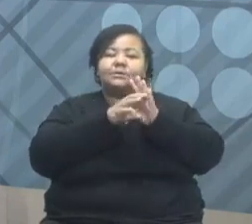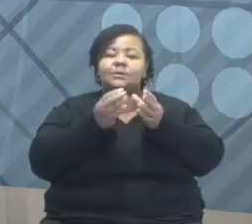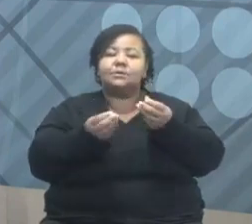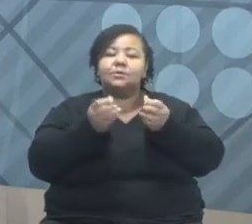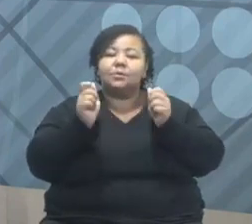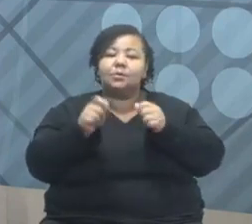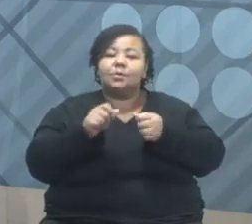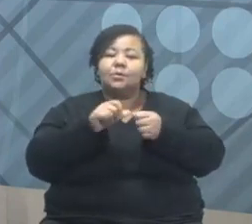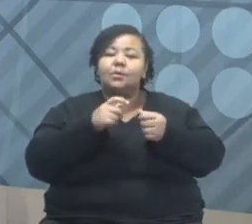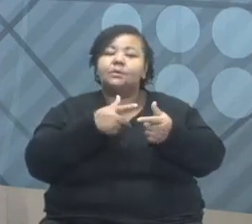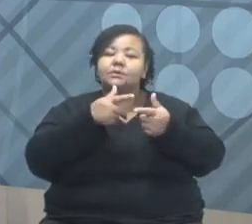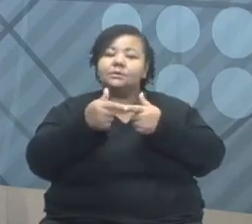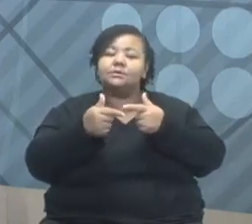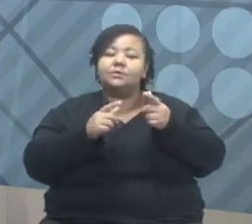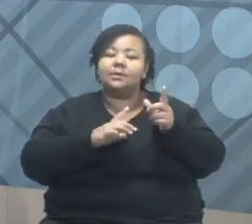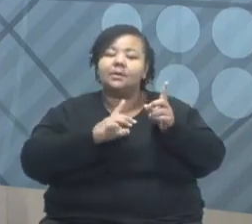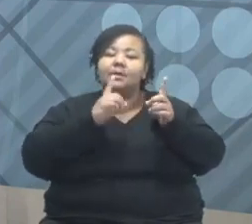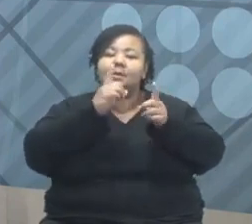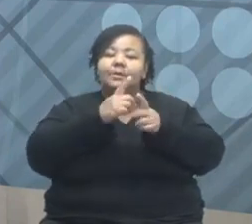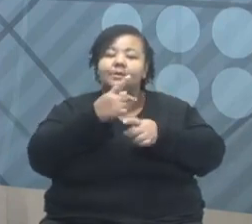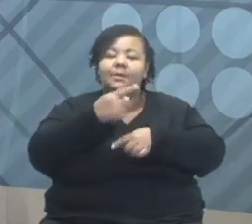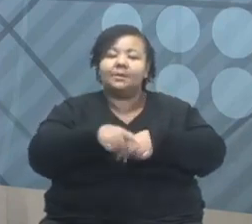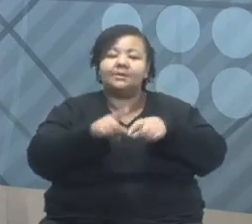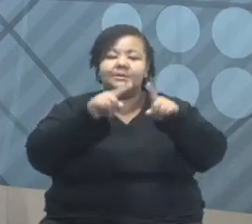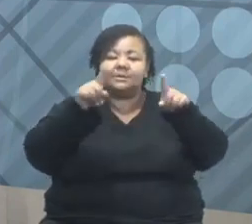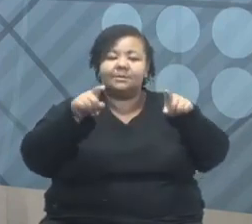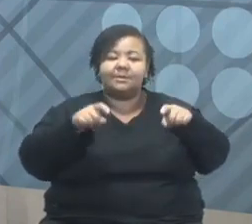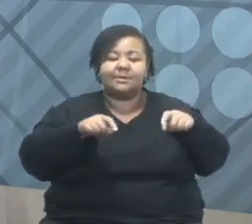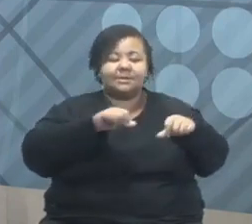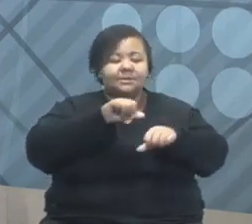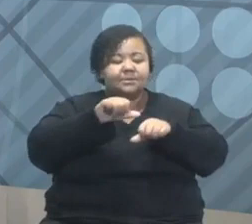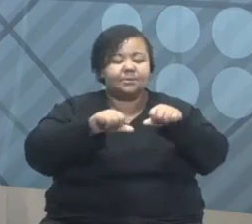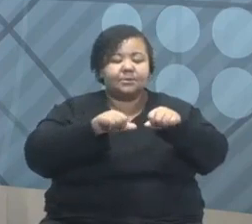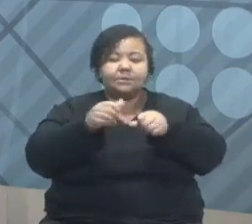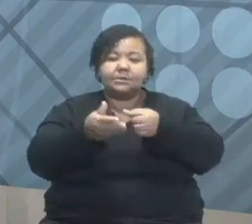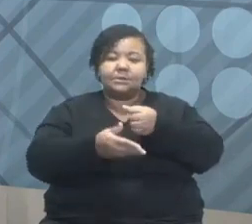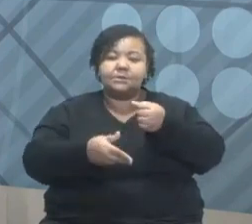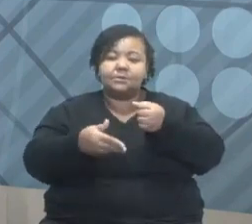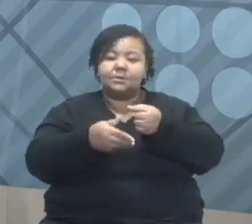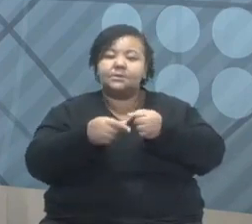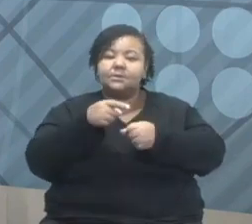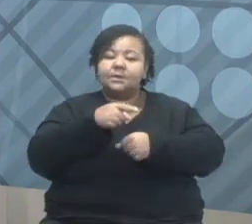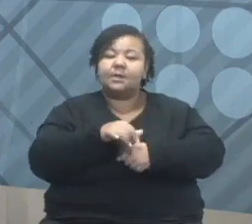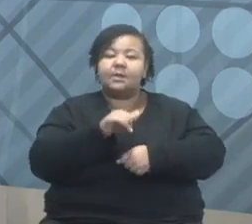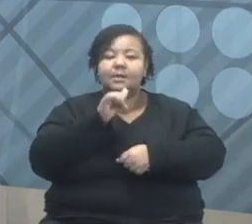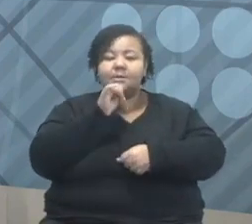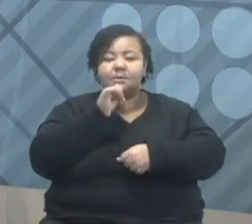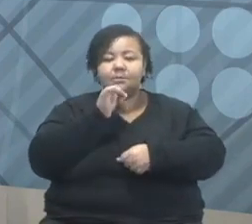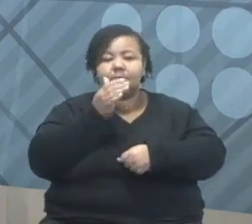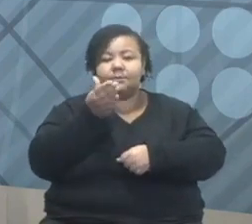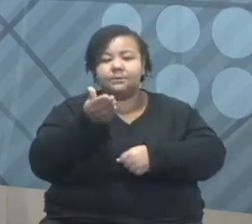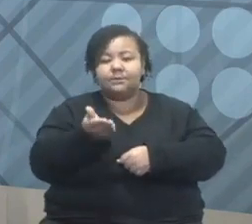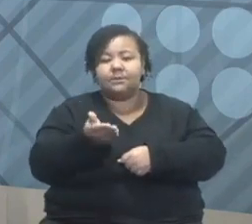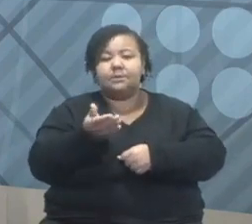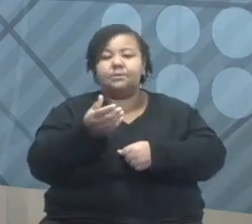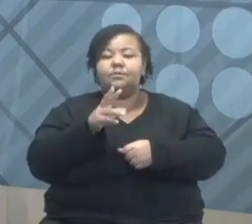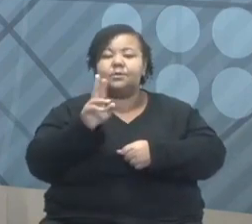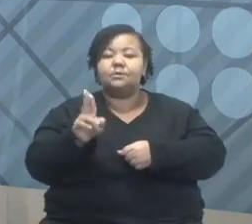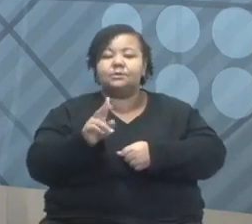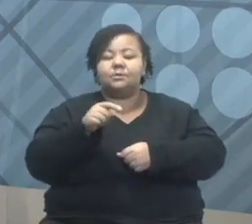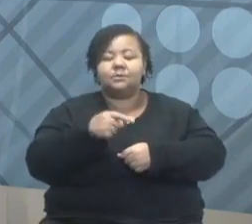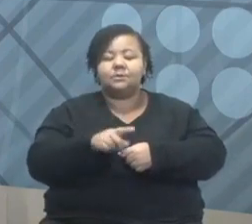pode resolver e como podemos encontrar essa matriz mudança de base. Nesse caso aqui, trouxe um exemplo para você, trabalhando esses